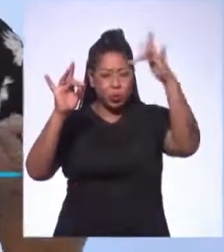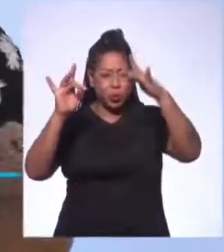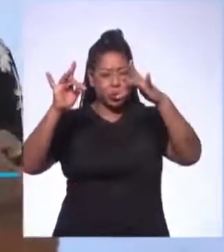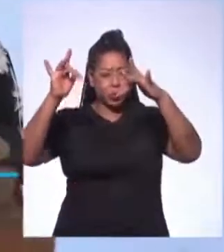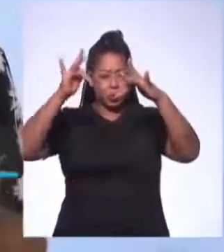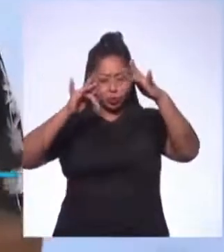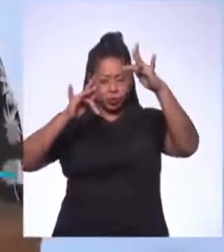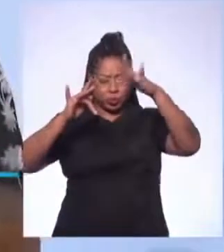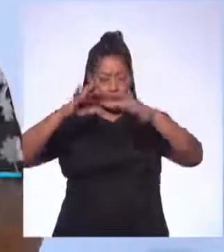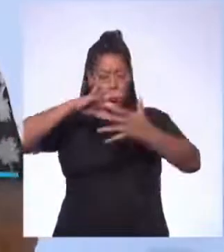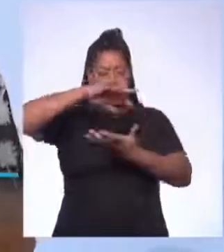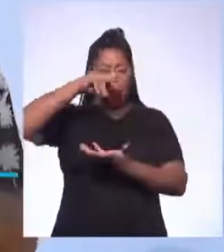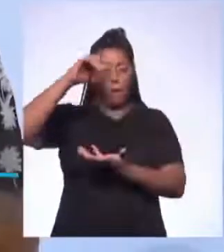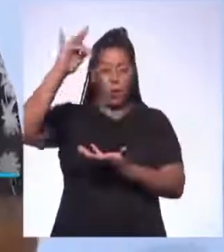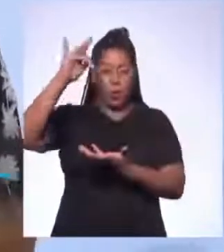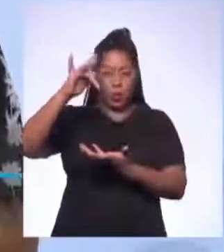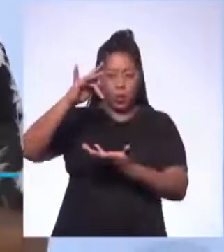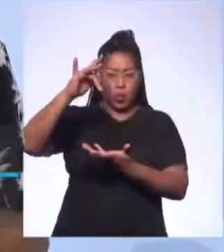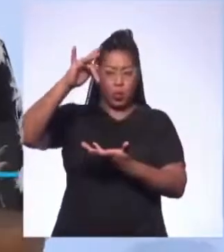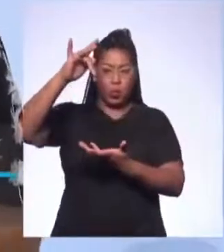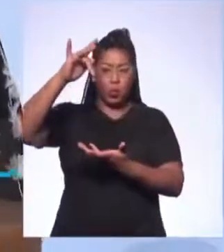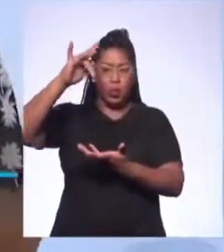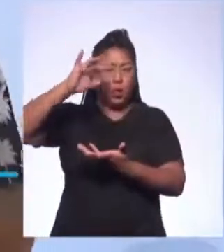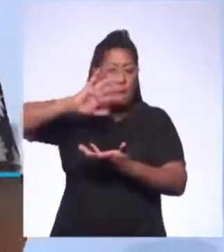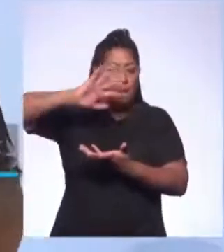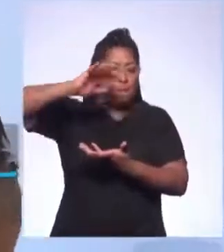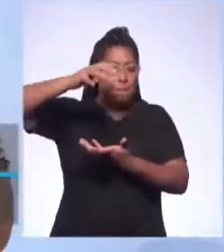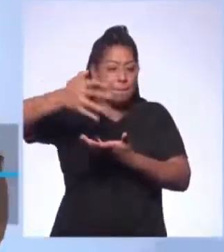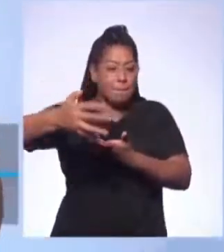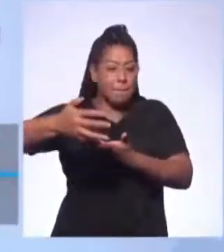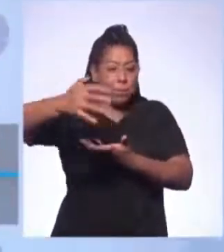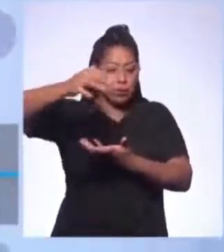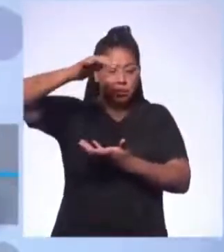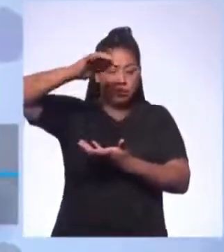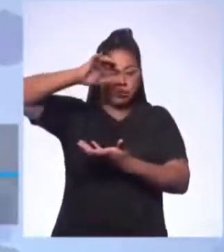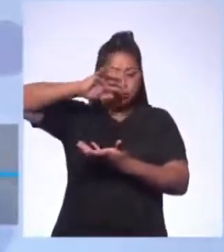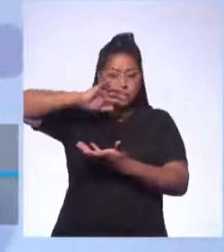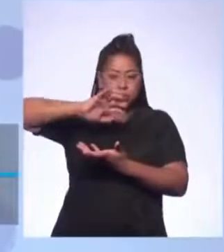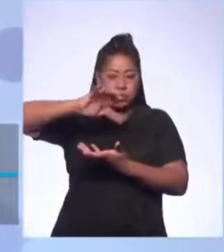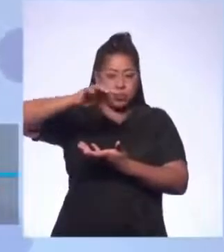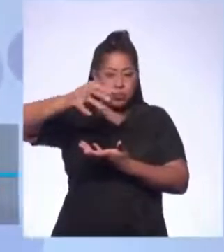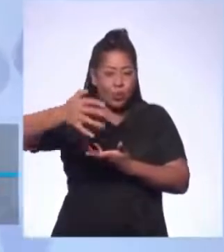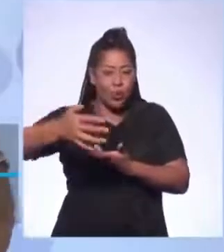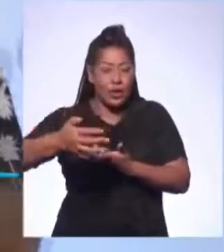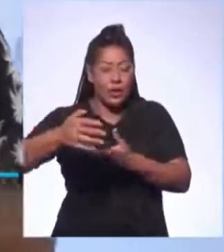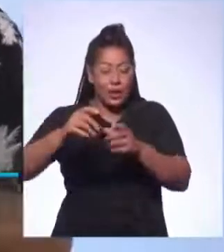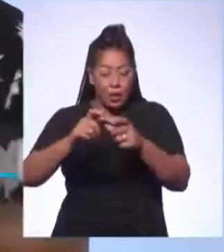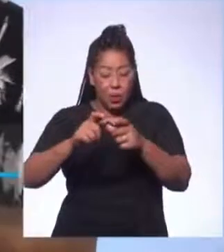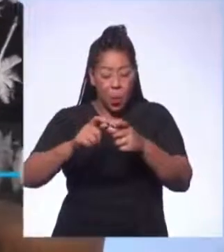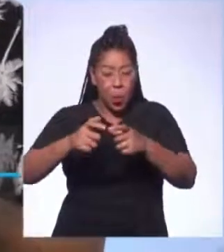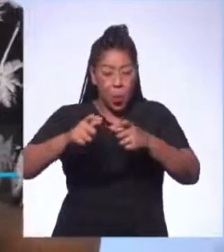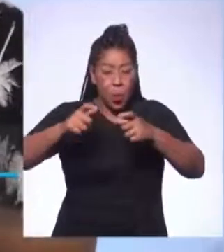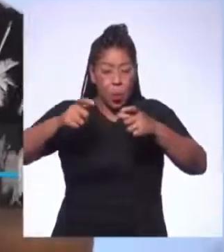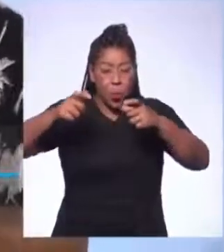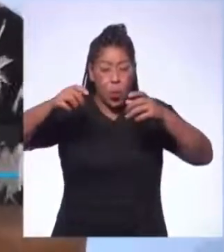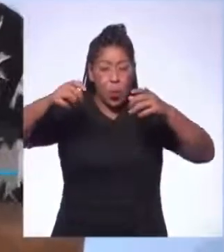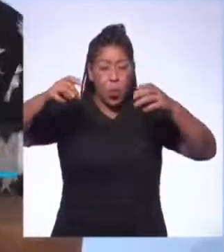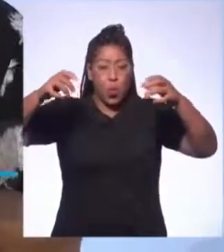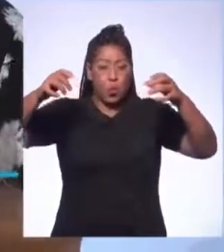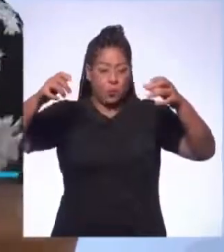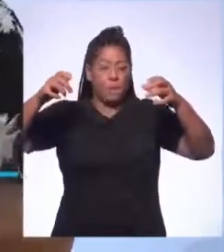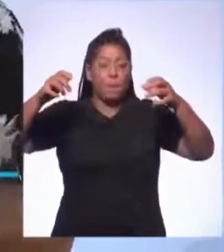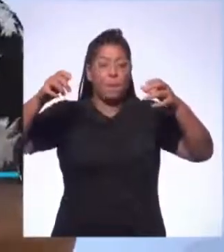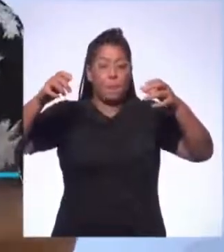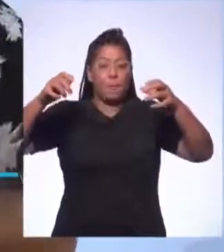vem aí se desfazendo e aumentando o buraco nessa camada, o que pode, né, o que vem ocasionando aí